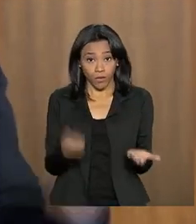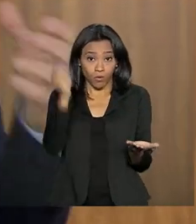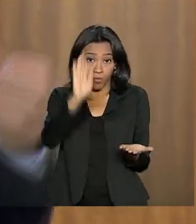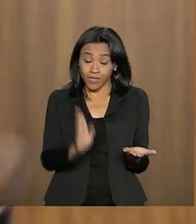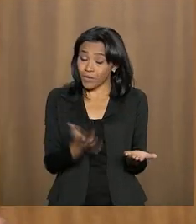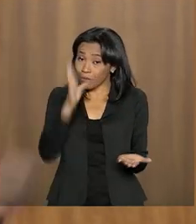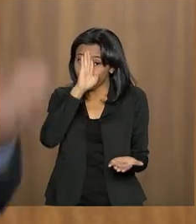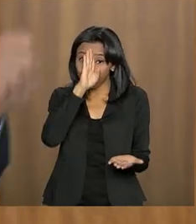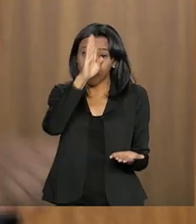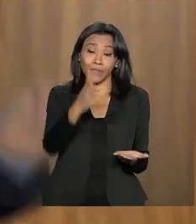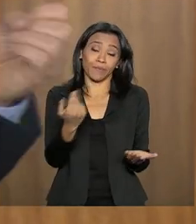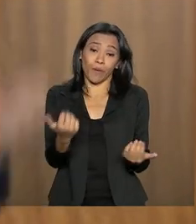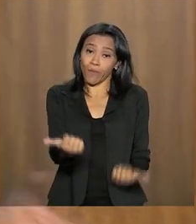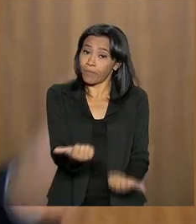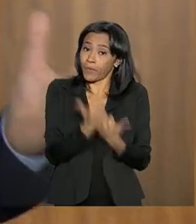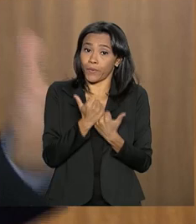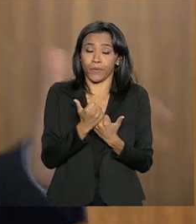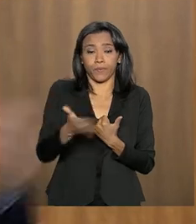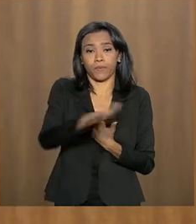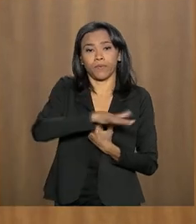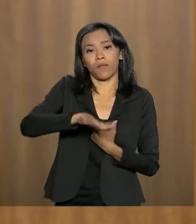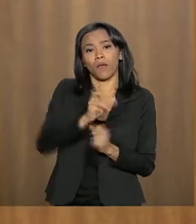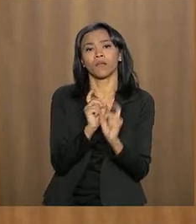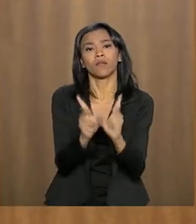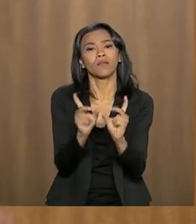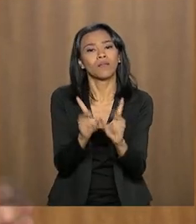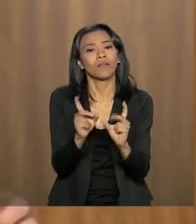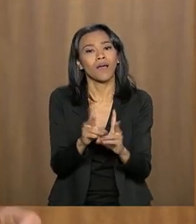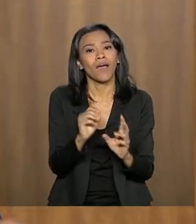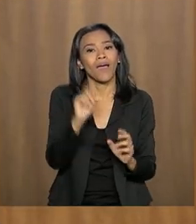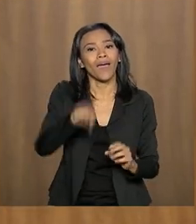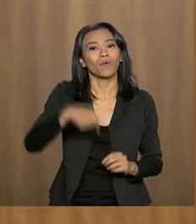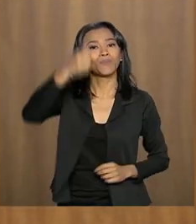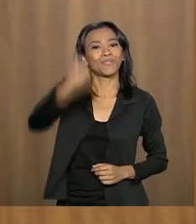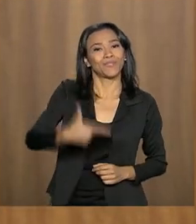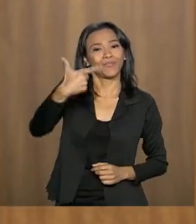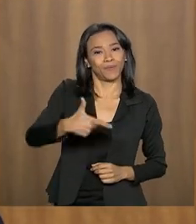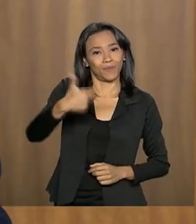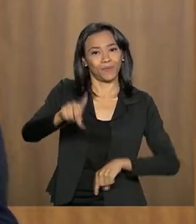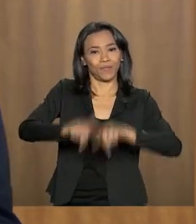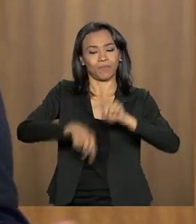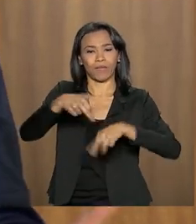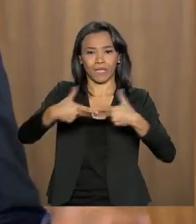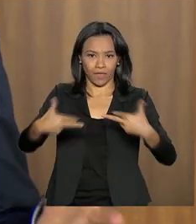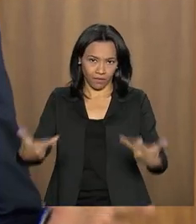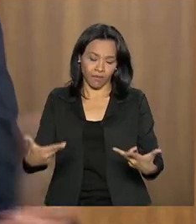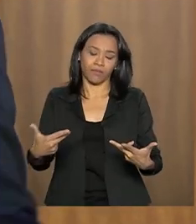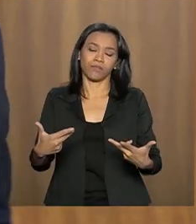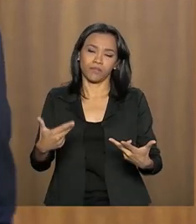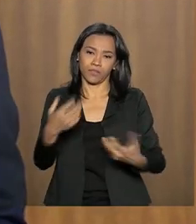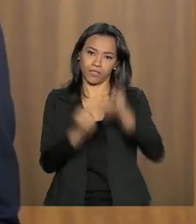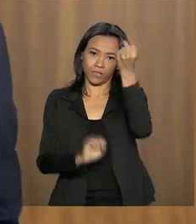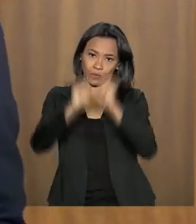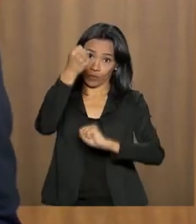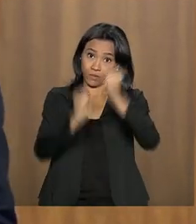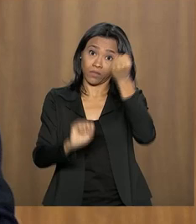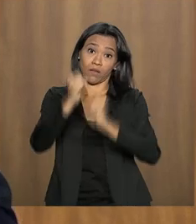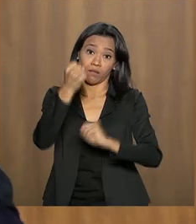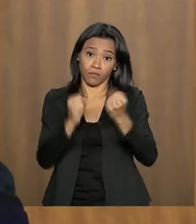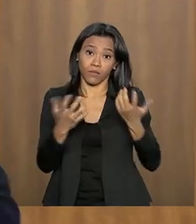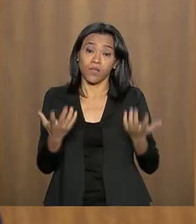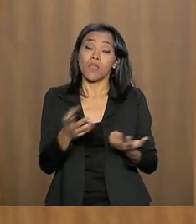sócio comercial. Somos o segundo destino dos seus produtos industriais. Temos